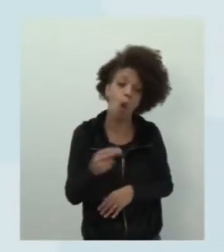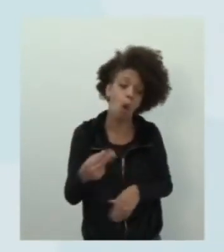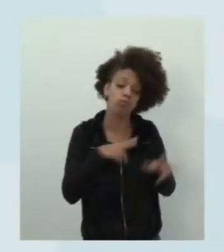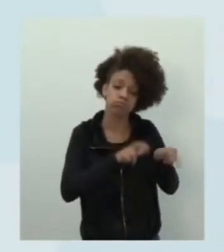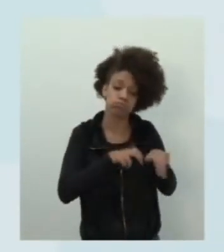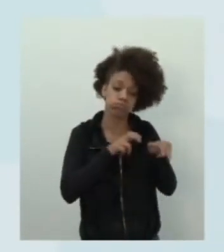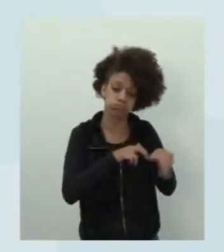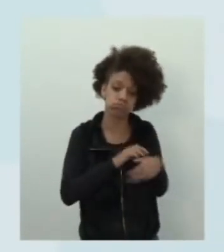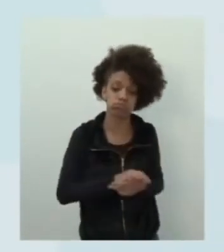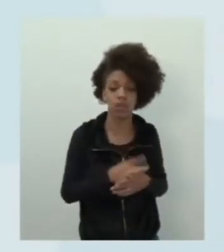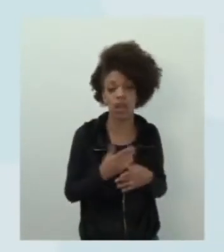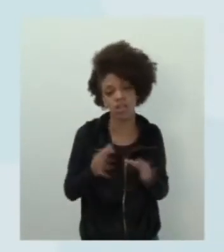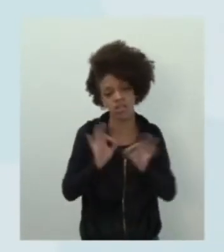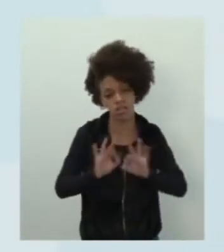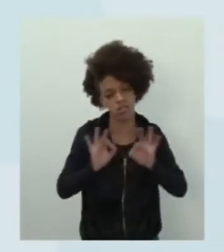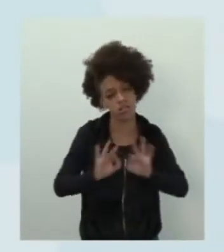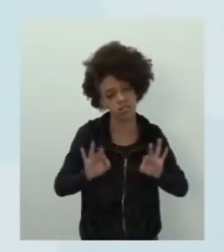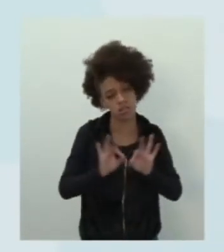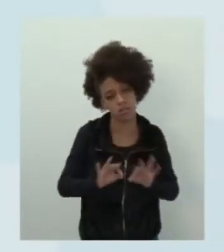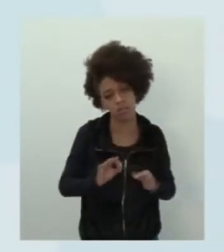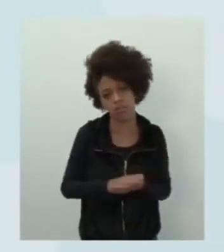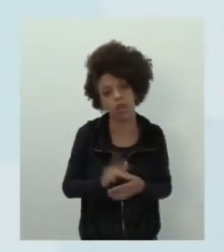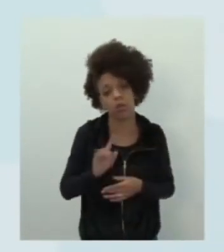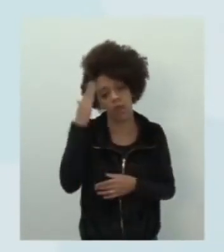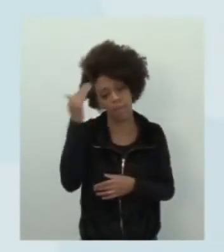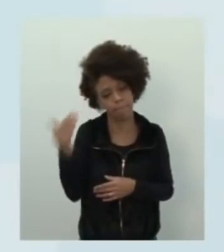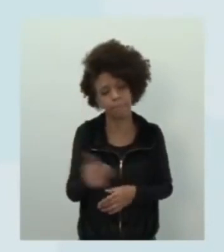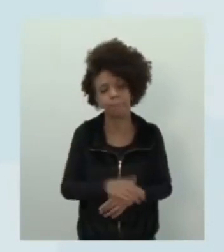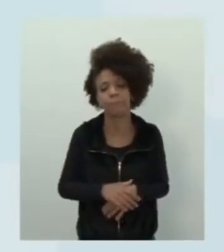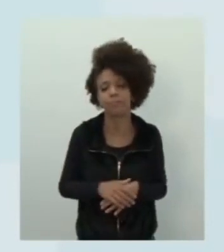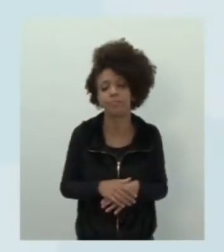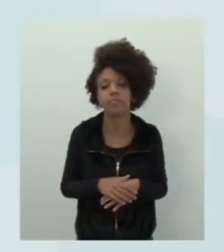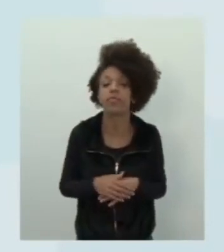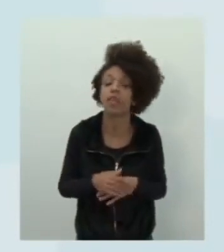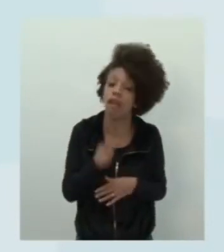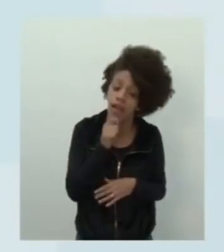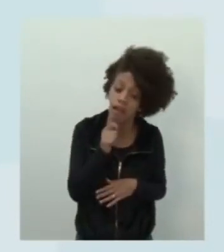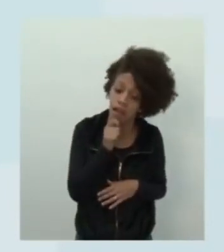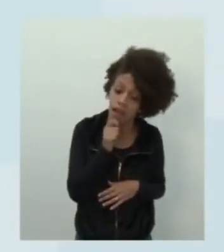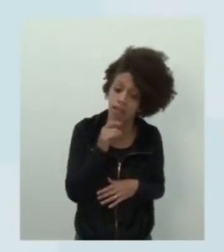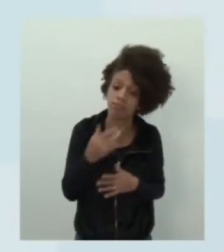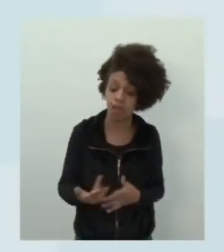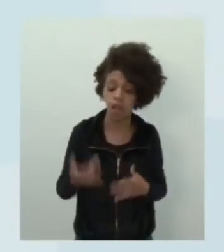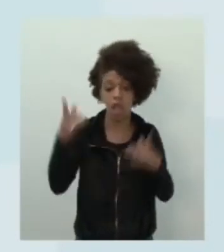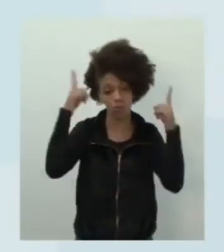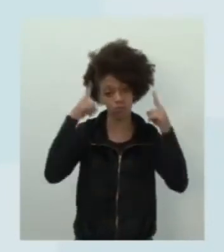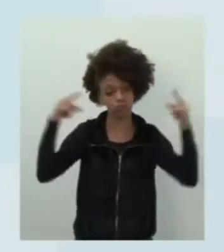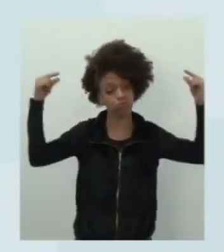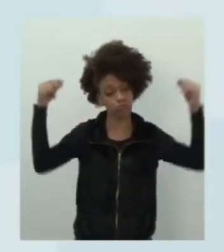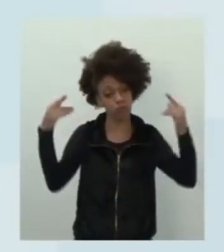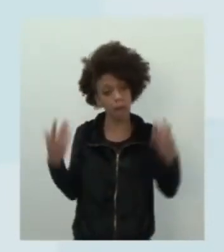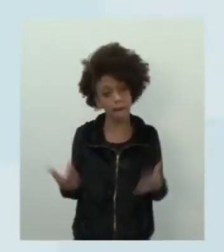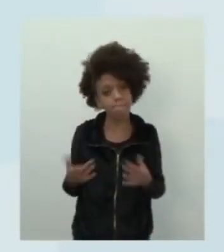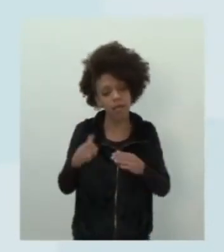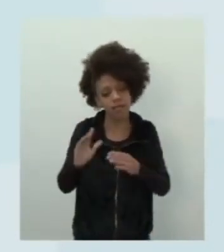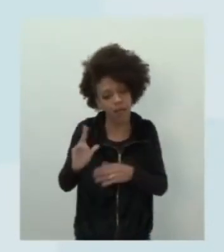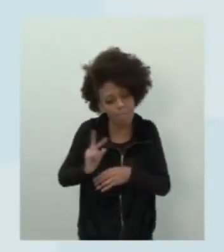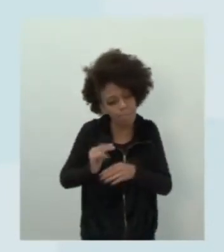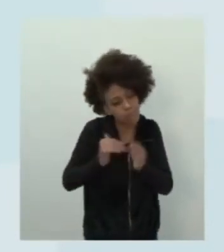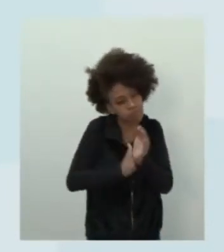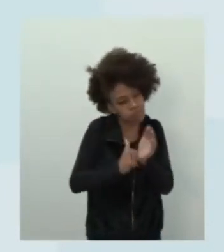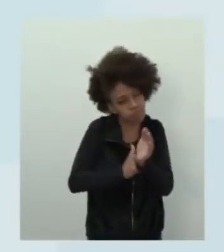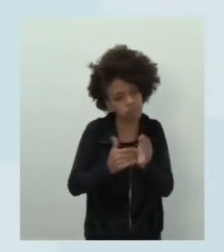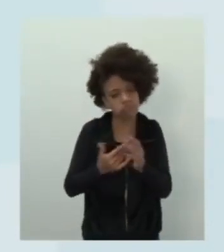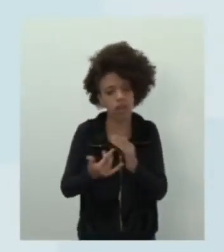sempre algo muito mais simples, algo muito mais popular, né? Ainda é o nobre, mas é muito mais contido,